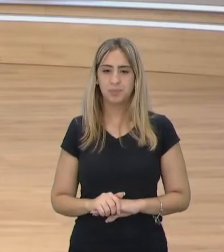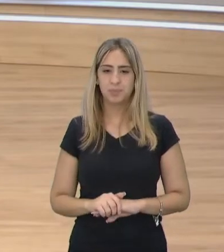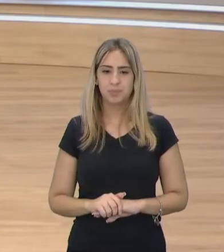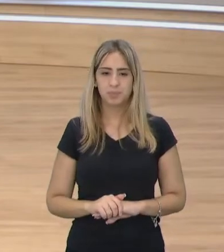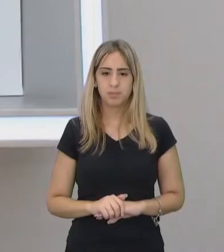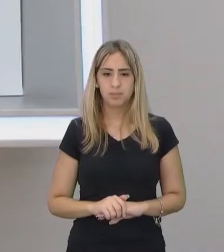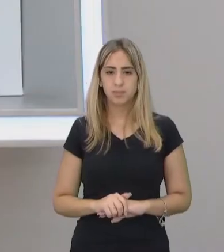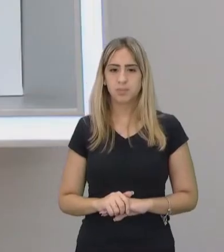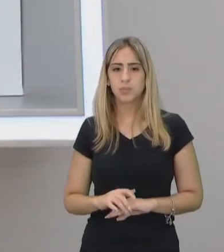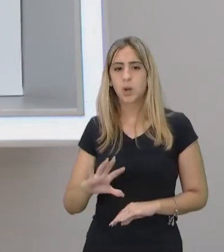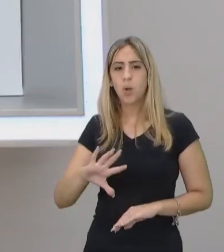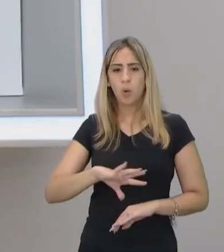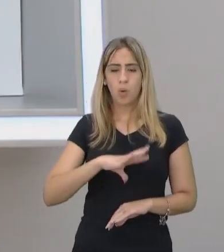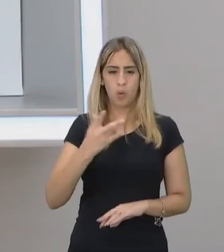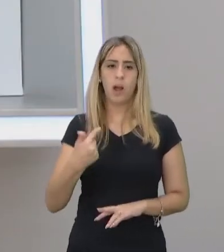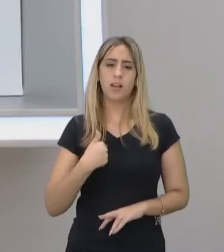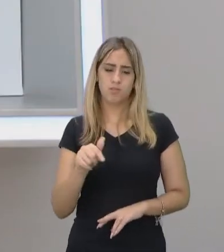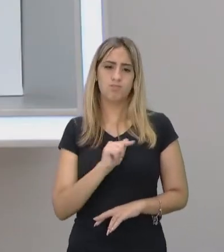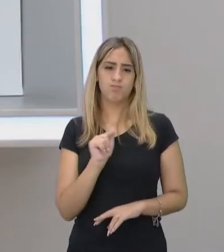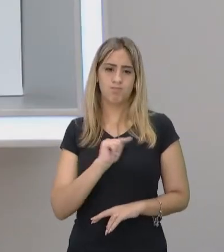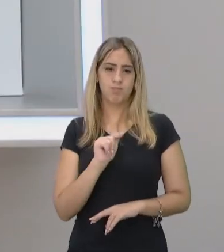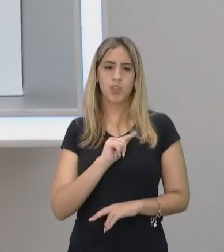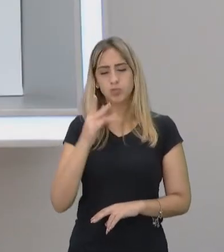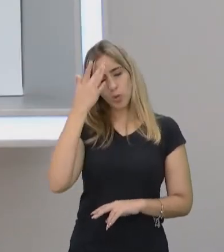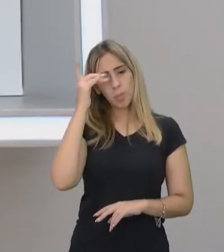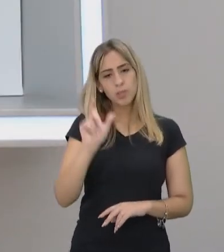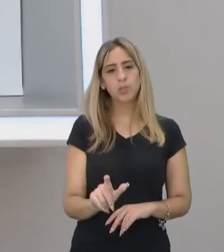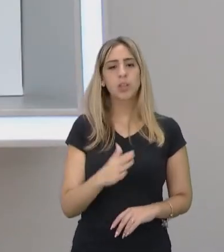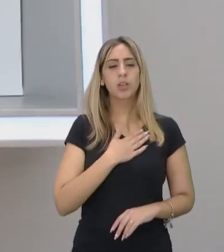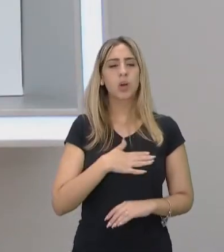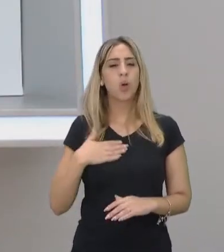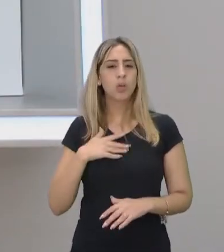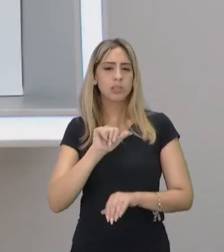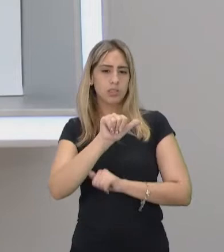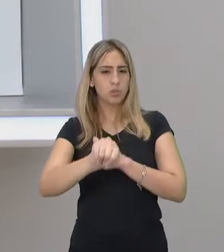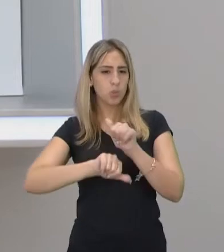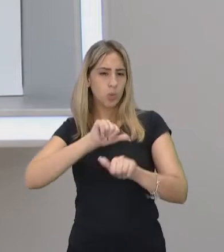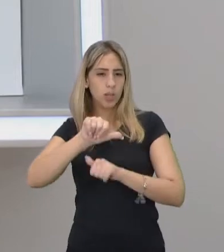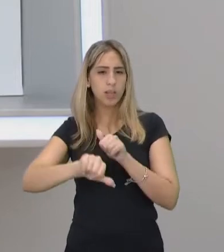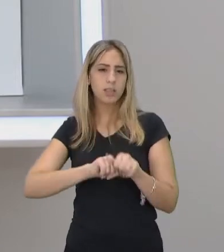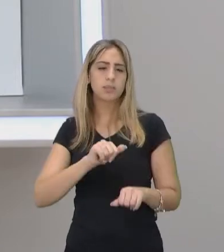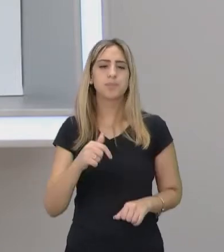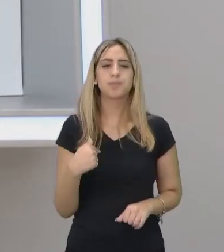Coragem eu tenho. Eu Coragem? tenho coragem. Eu Sem sou uma problema. pessoa que eu gosto de mudança.